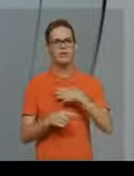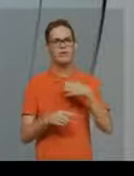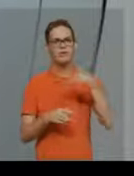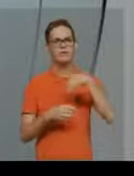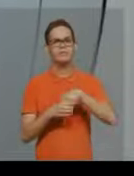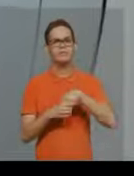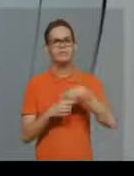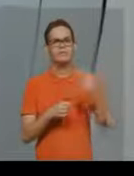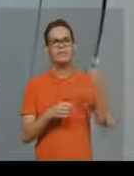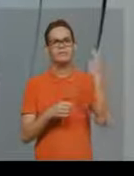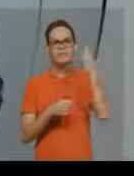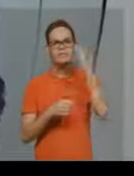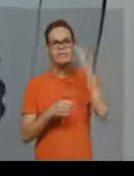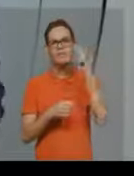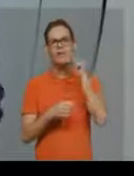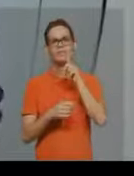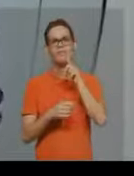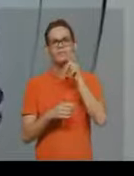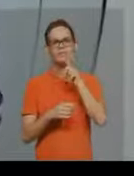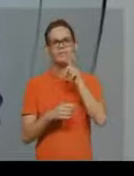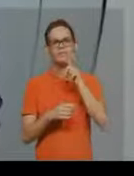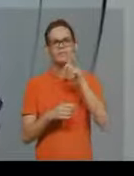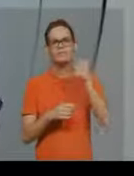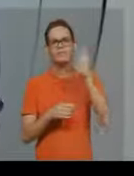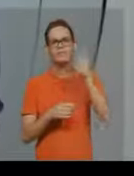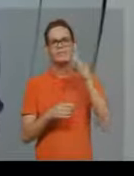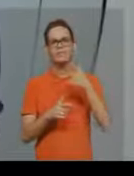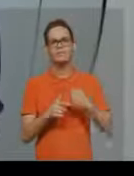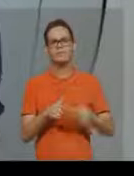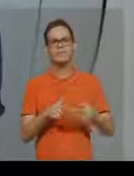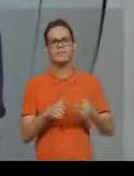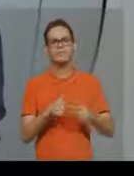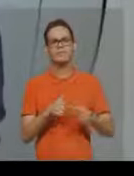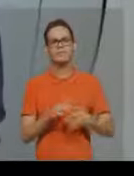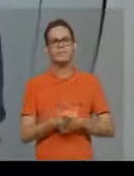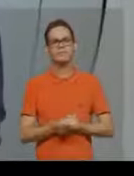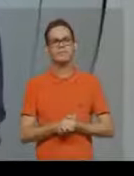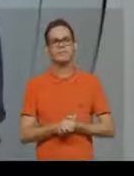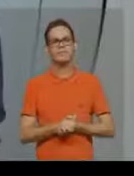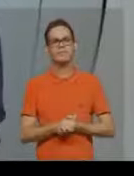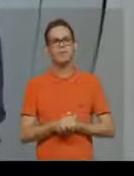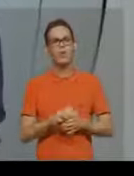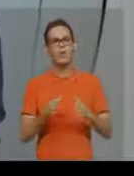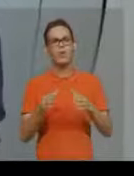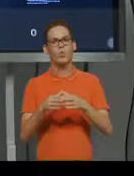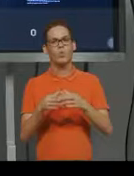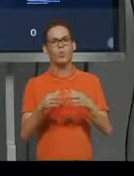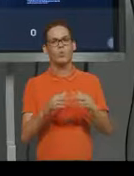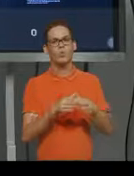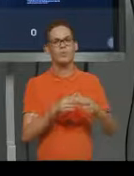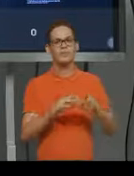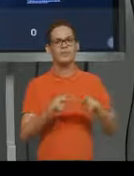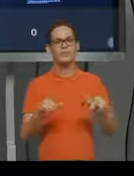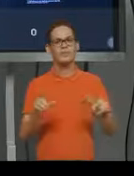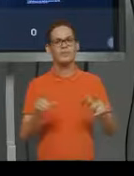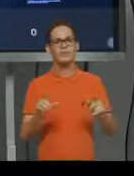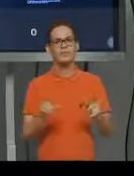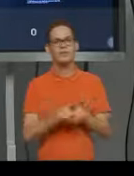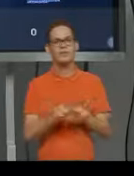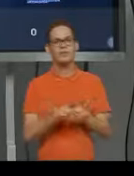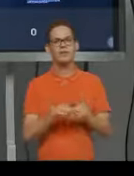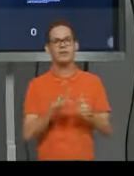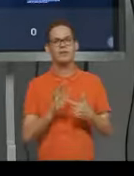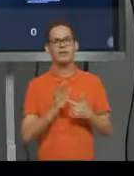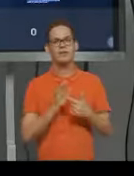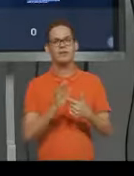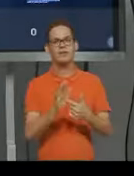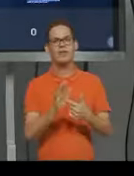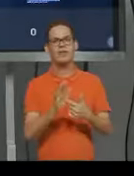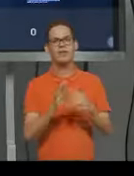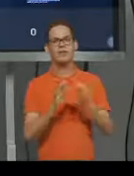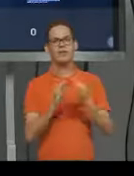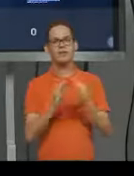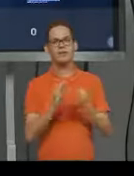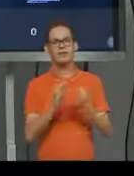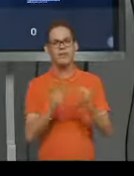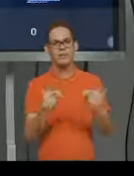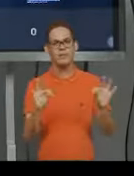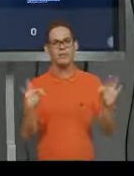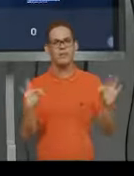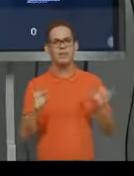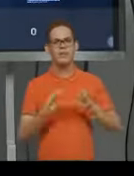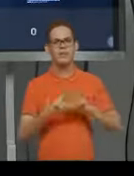cultura americana, a gente quer resolver problema. Isso, e que é bonito também. Grupos diferentes de alunos apresentam também Sim, diferentes formas, diferentes né?